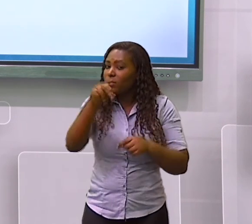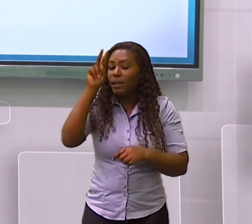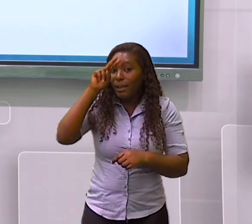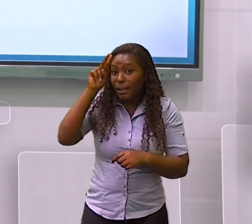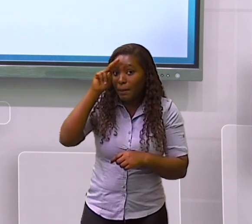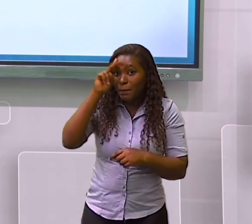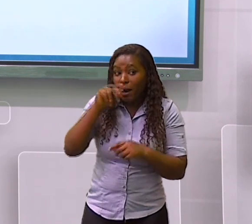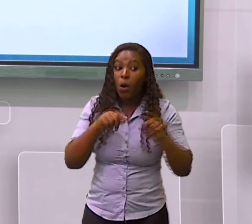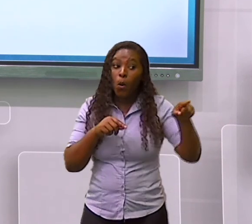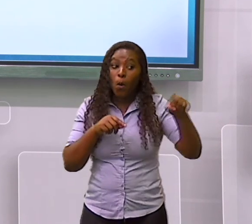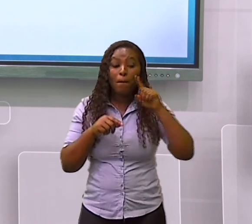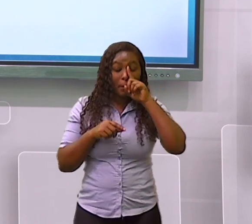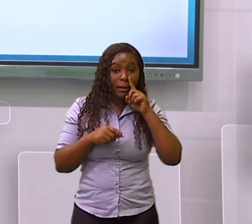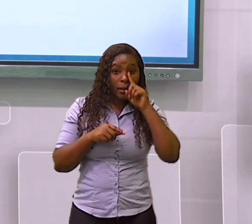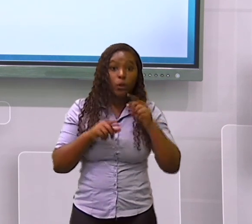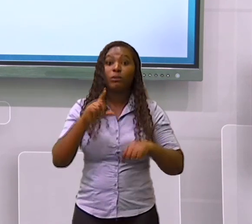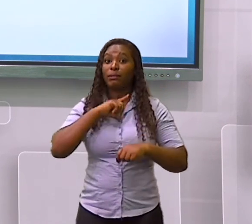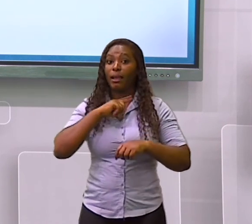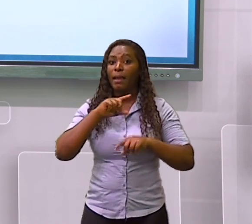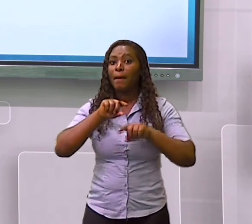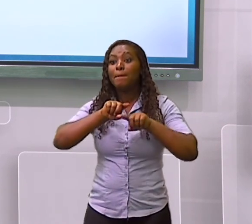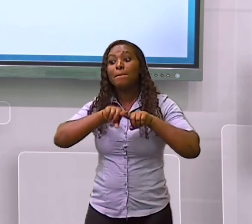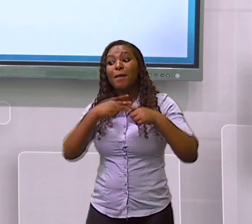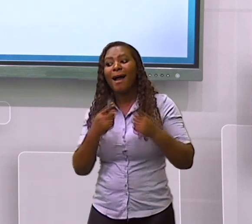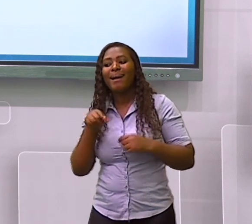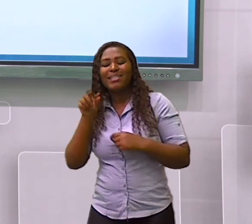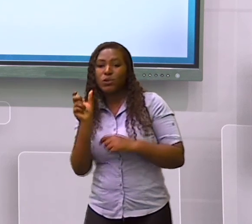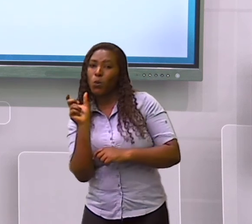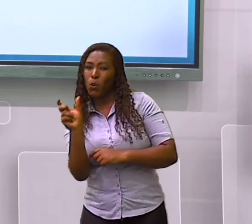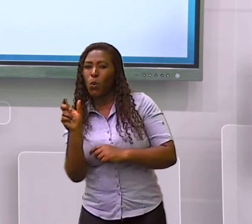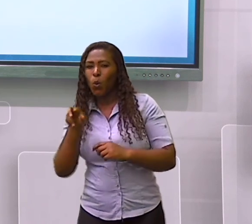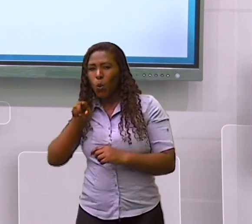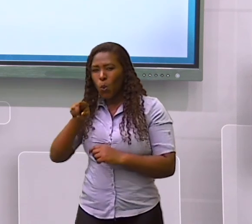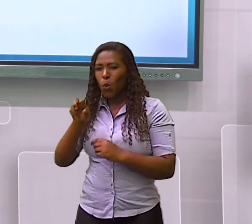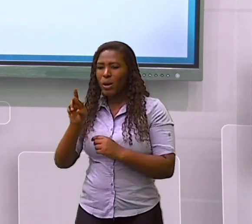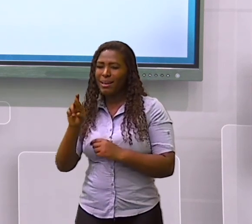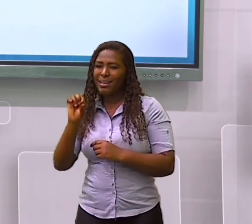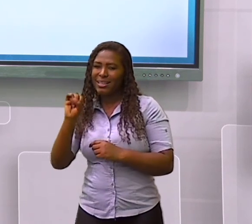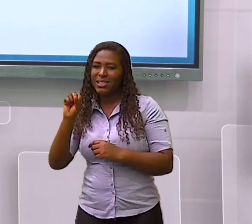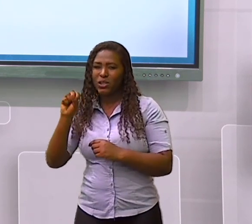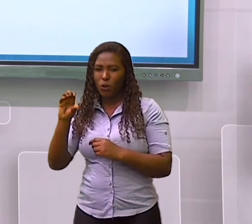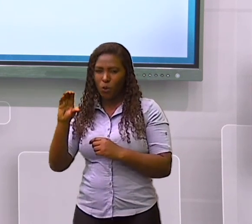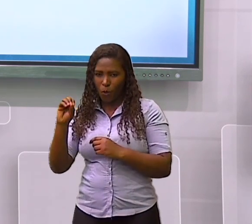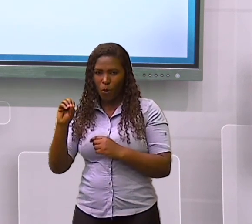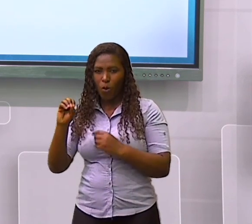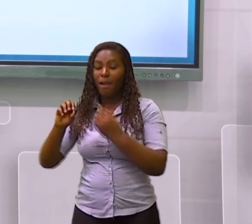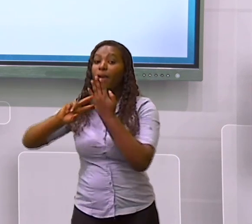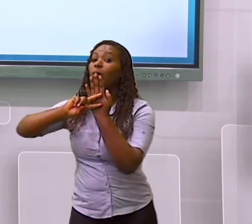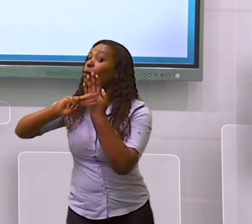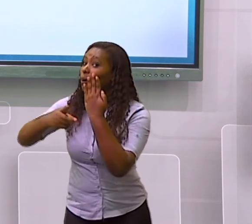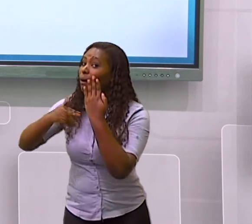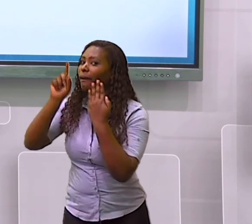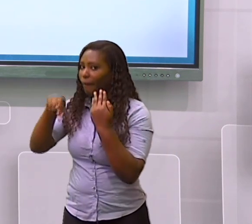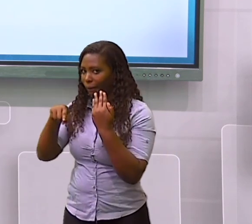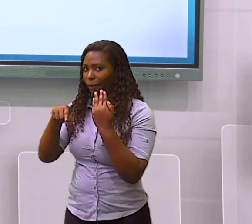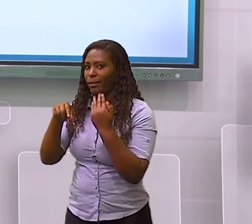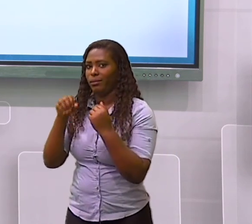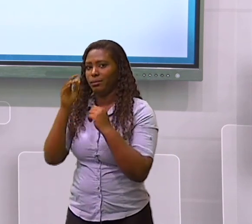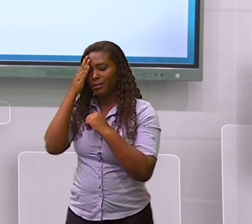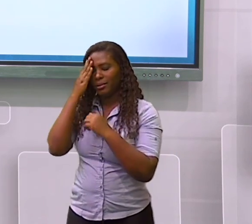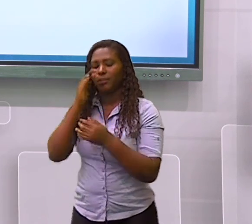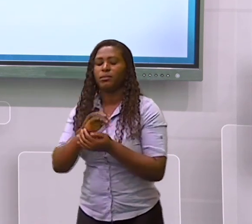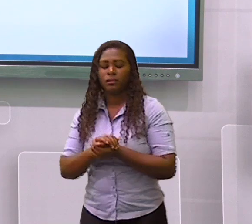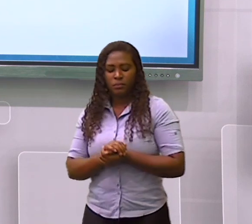risco quando alguém chega até ele, ok? Depois dessa pequena explicação, você vai fazer essa